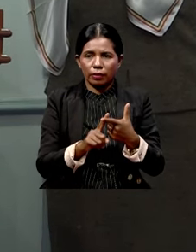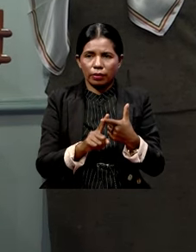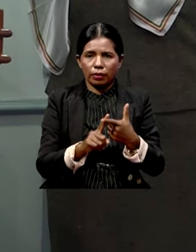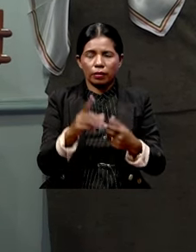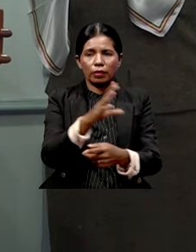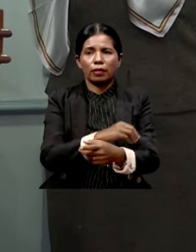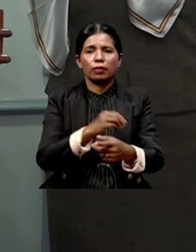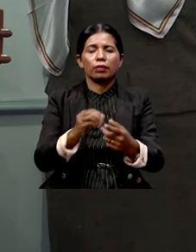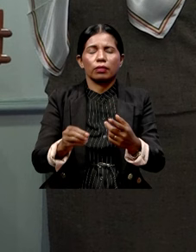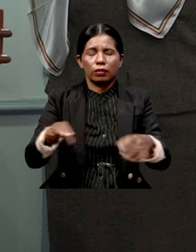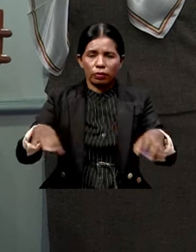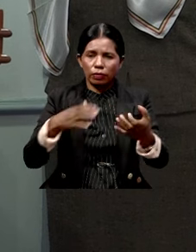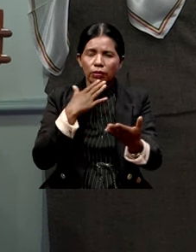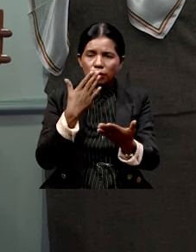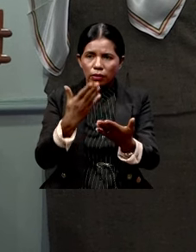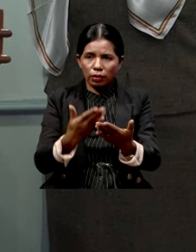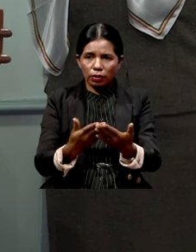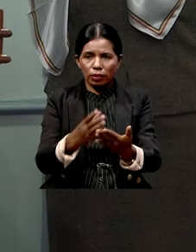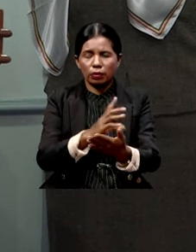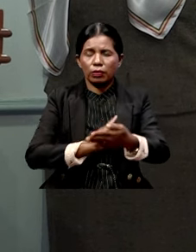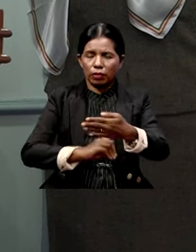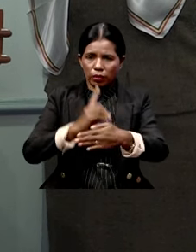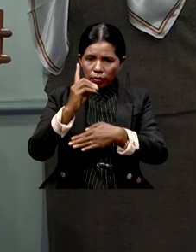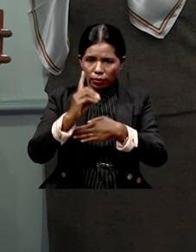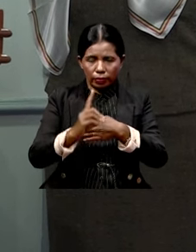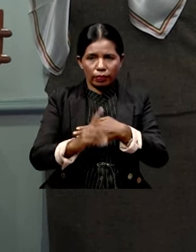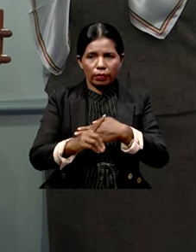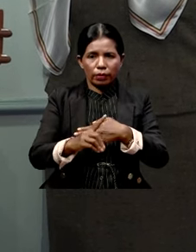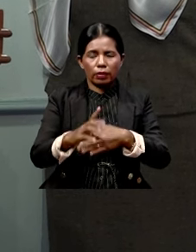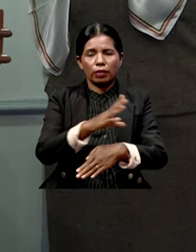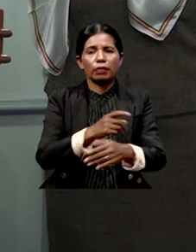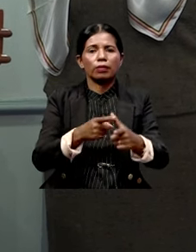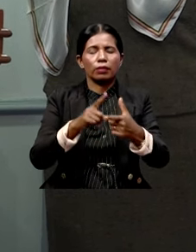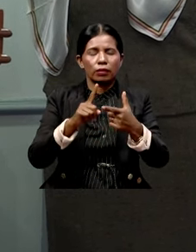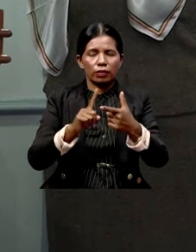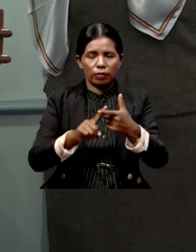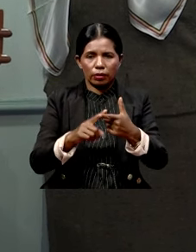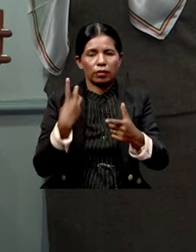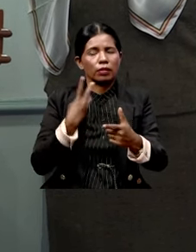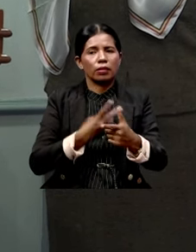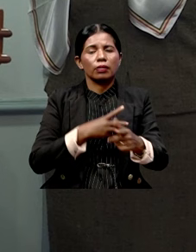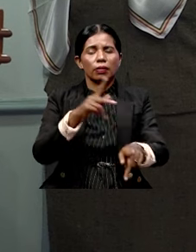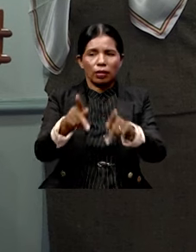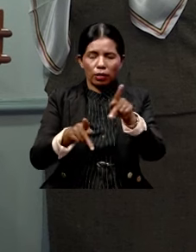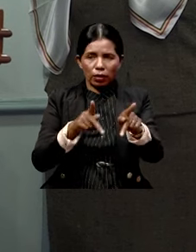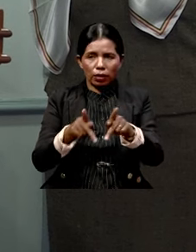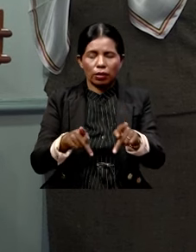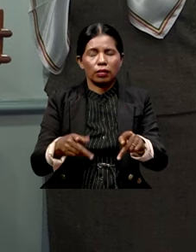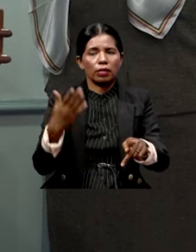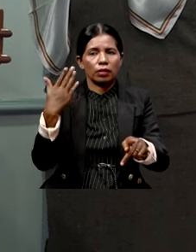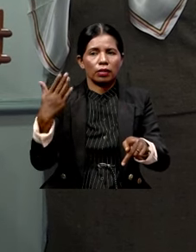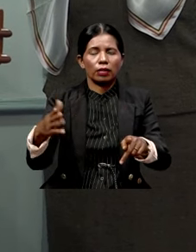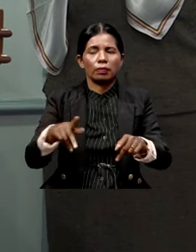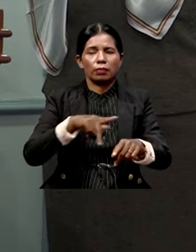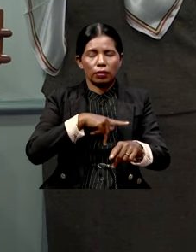justamente no progresso, no desenvolvimento, no crescimento das pessoas e, em particular,